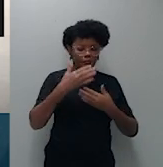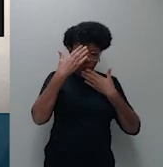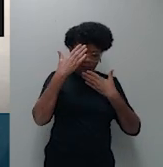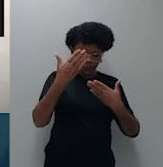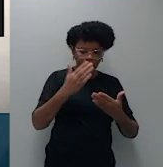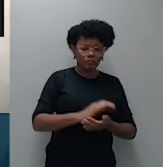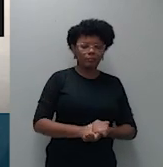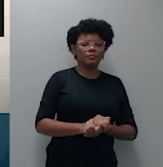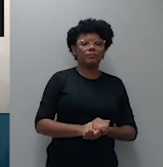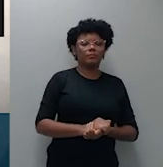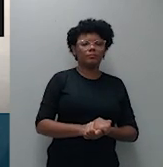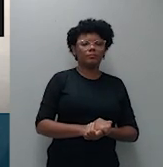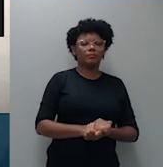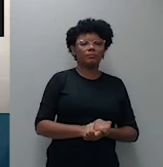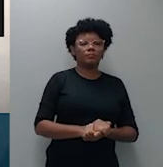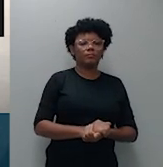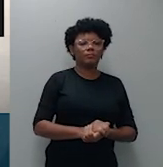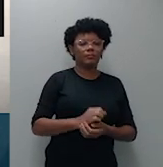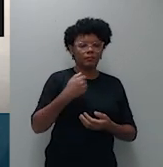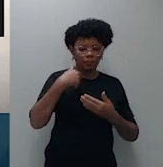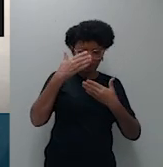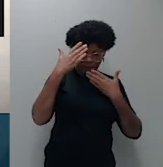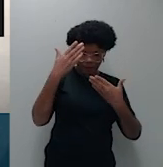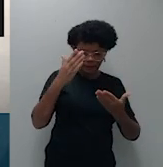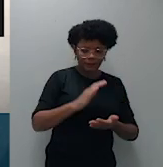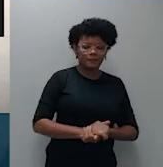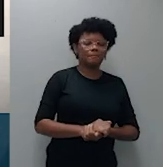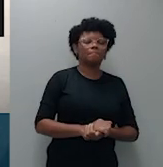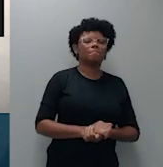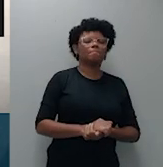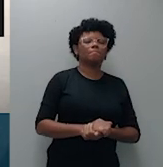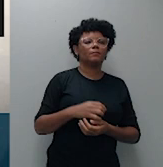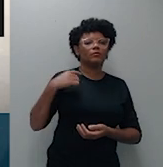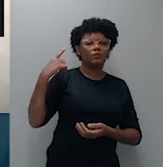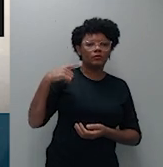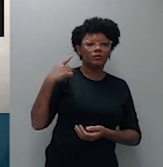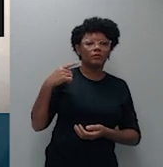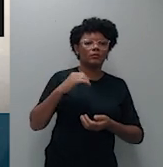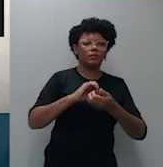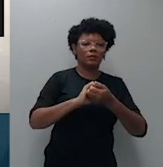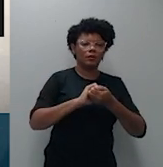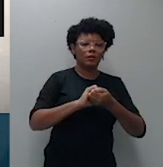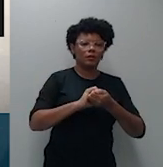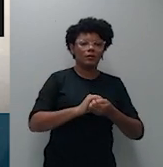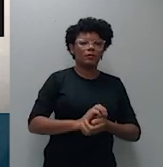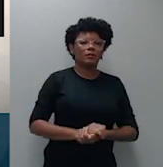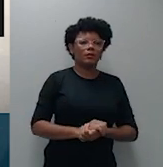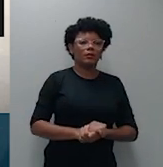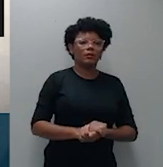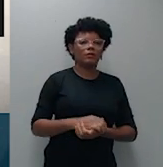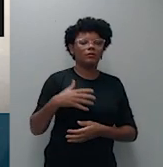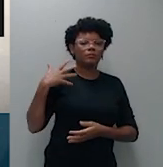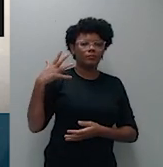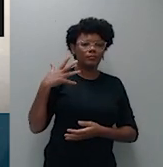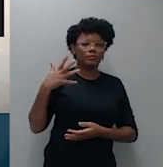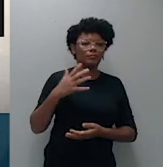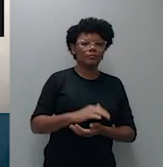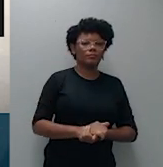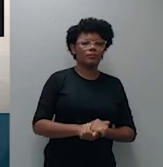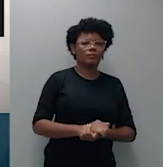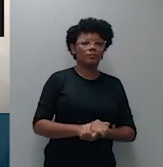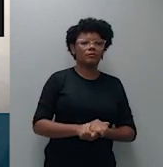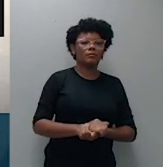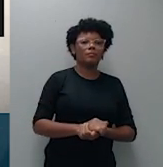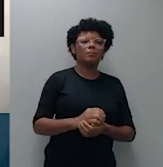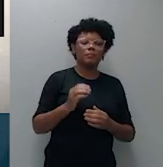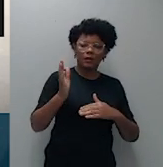obrigado senhor presidente agradeço Doutor José Rollemberg comprimento tentação